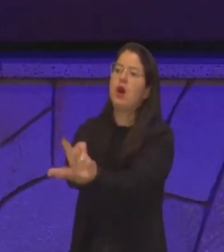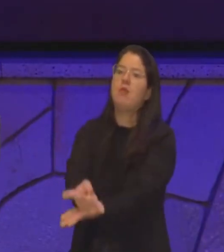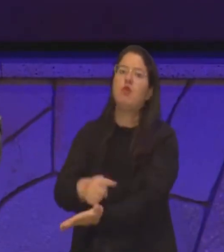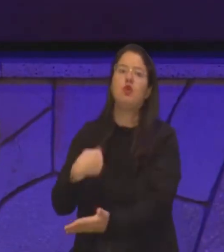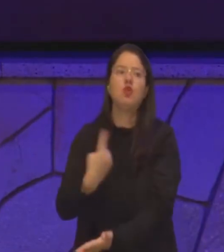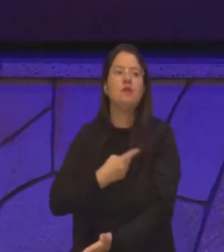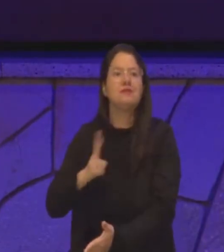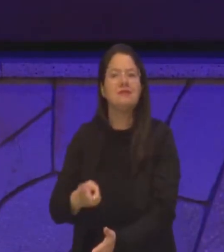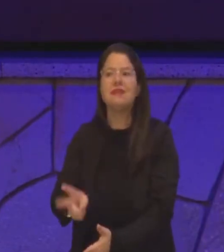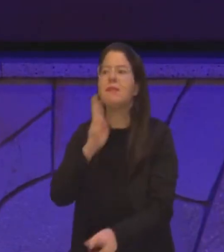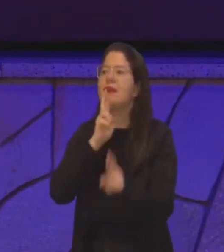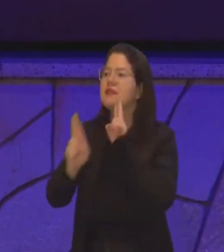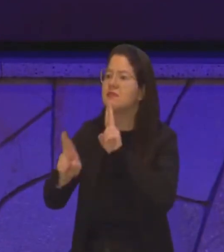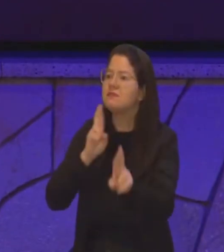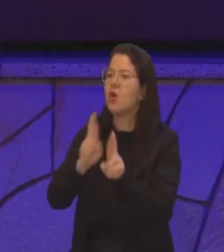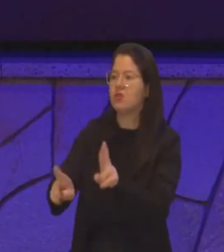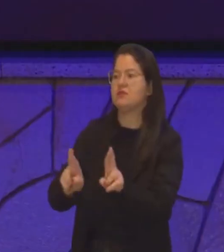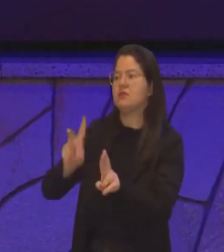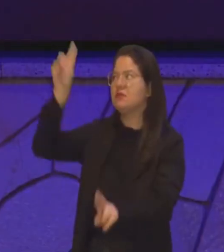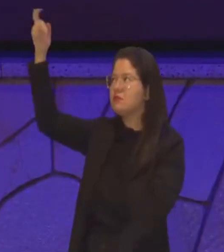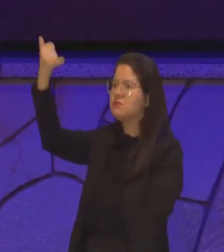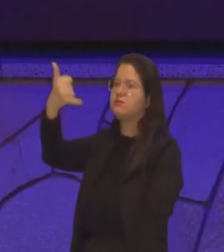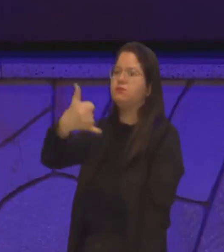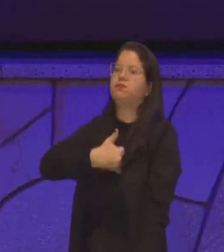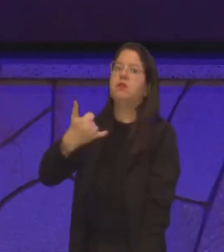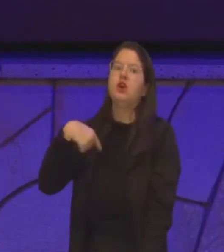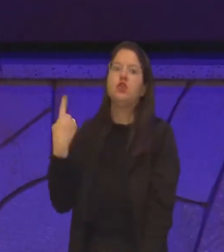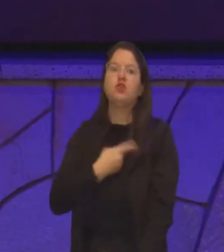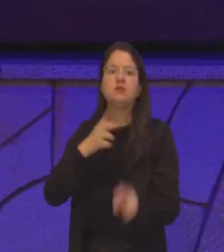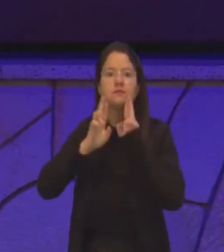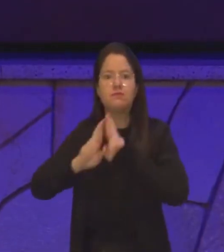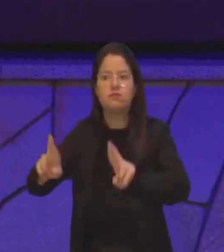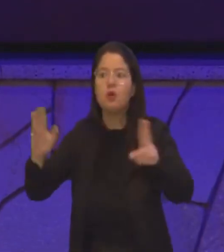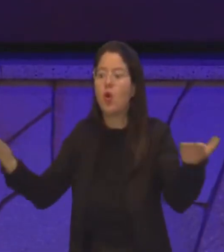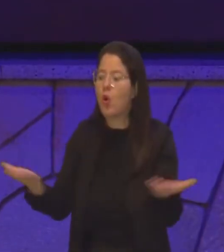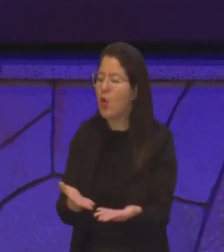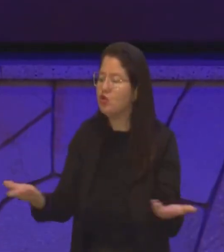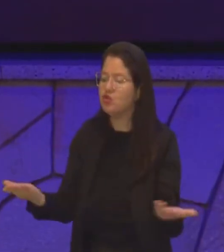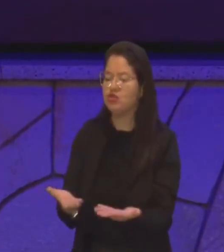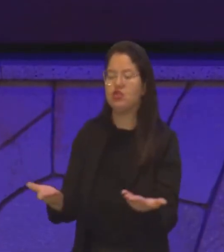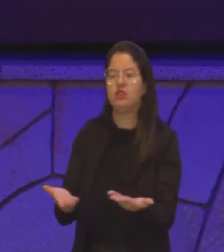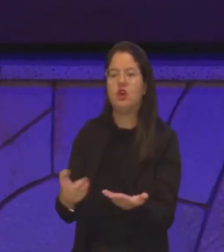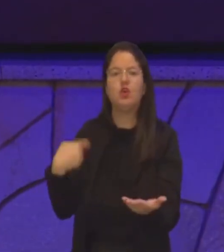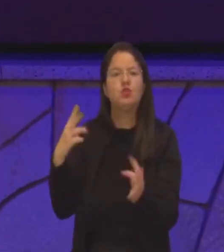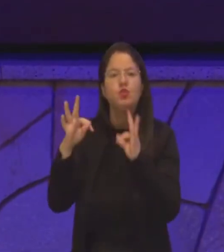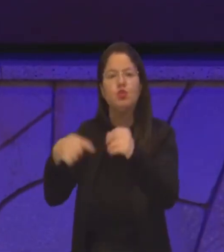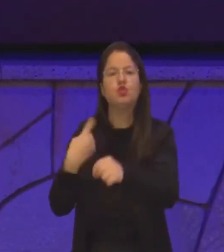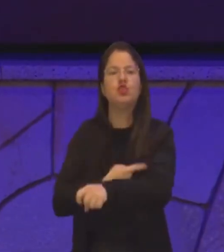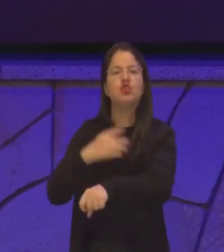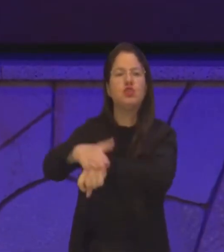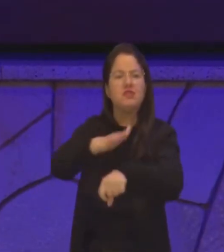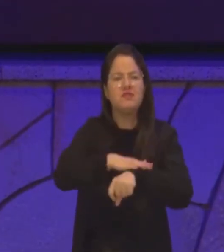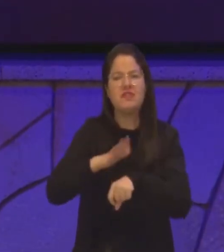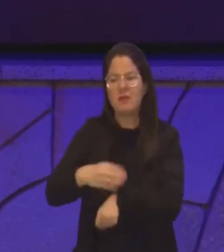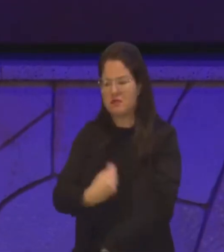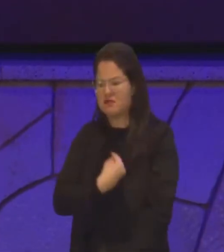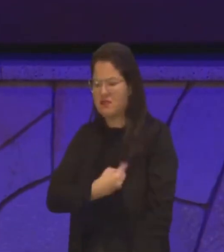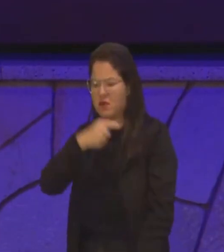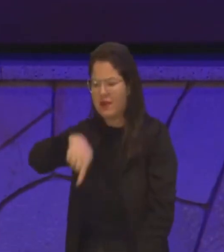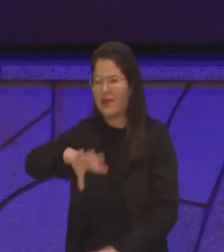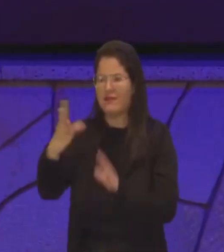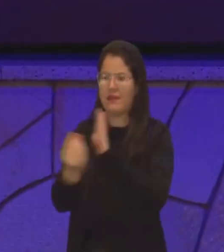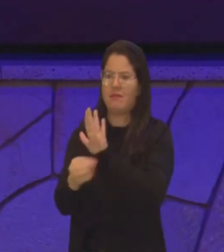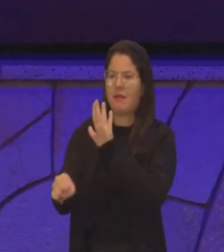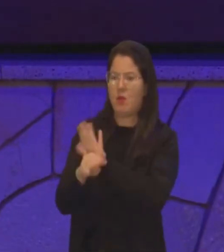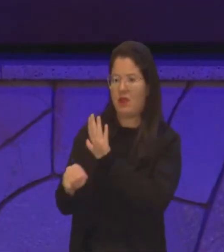Estamos sendo resposta a partir de hoje, agora, tudo que nós temos feito, vivido nesta